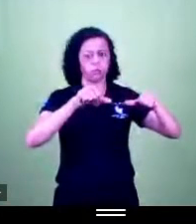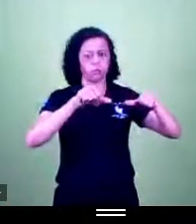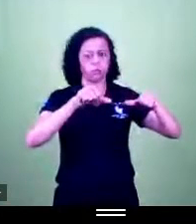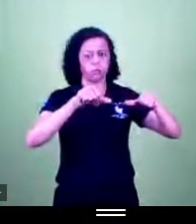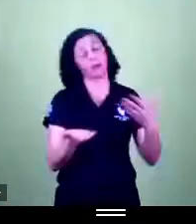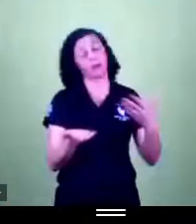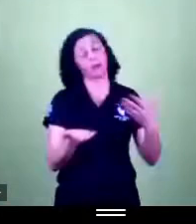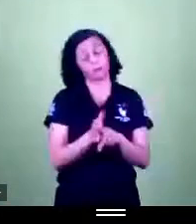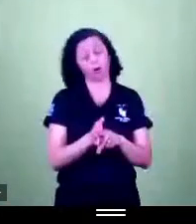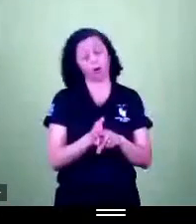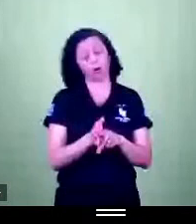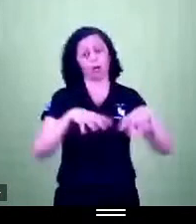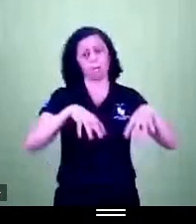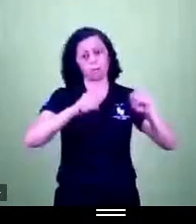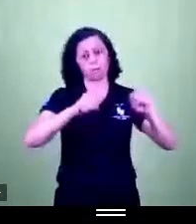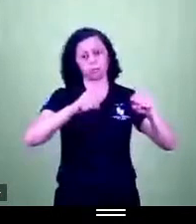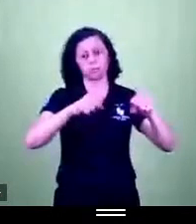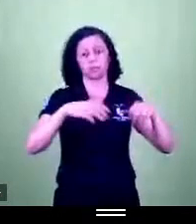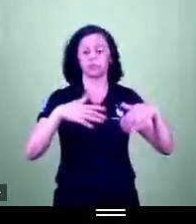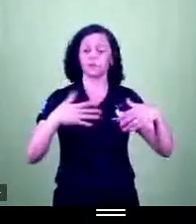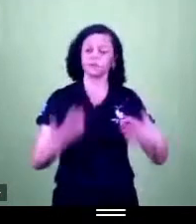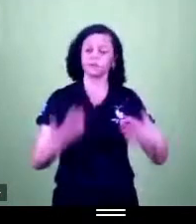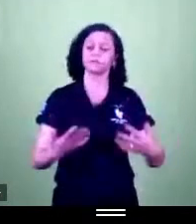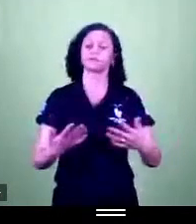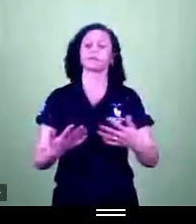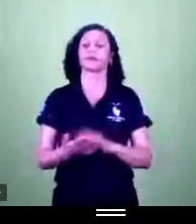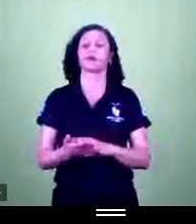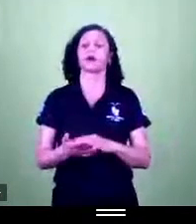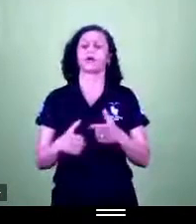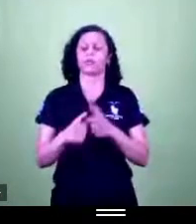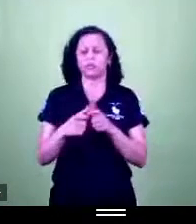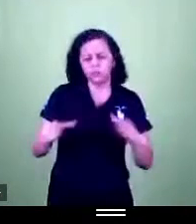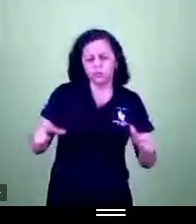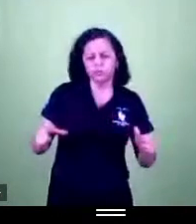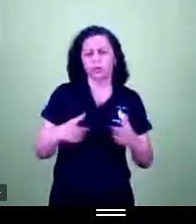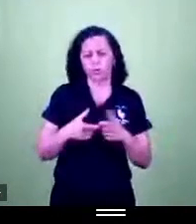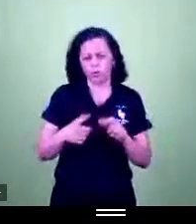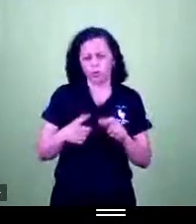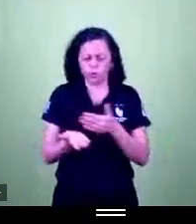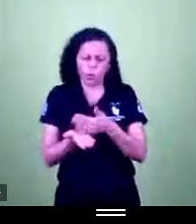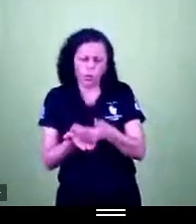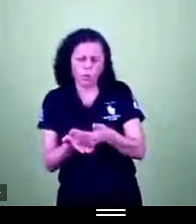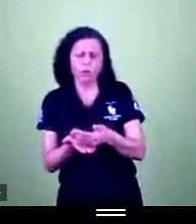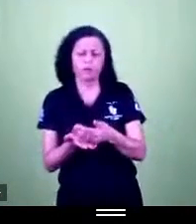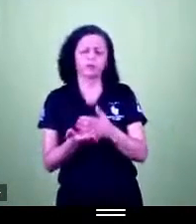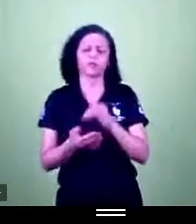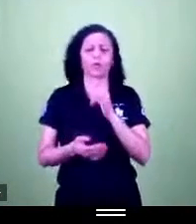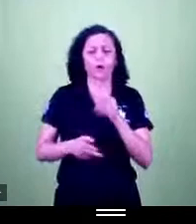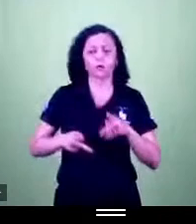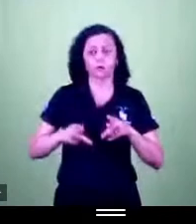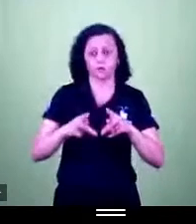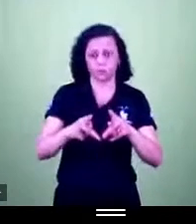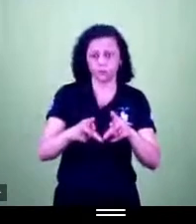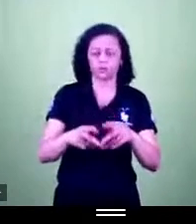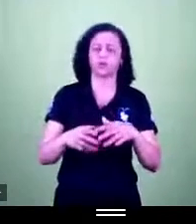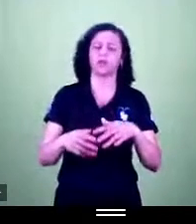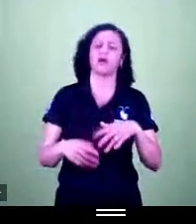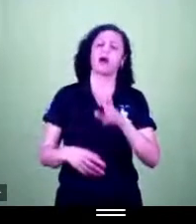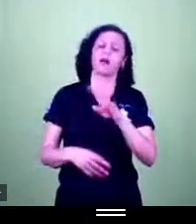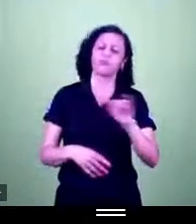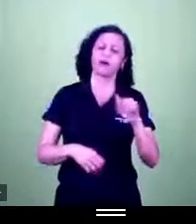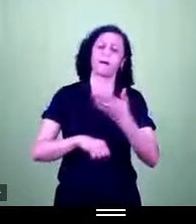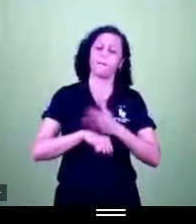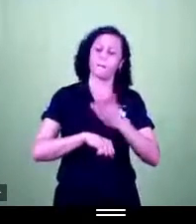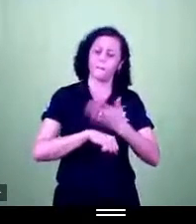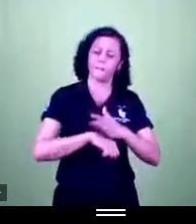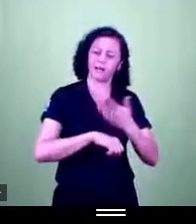para blackout. Tá? Mas aqui nos nossos circuitos iniciais de corrente contínua, nós vamos praticar,